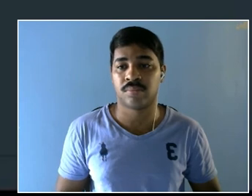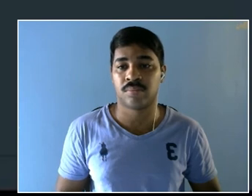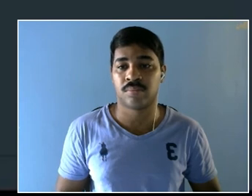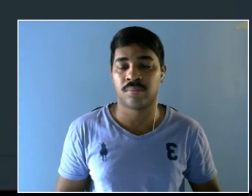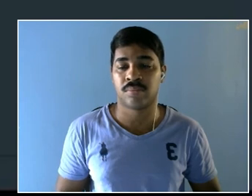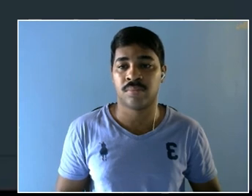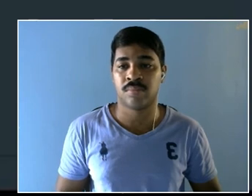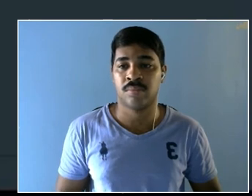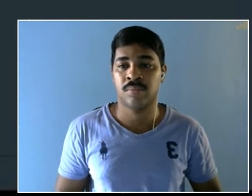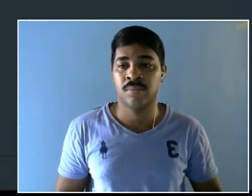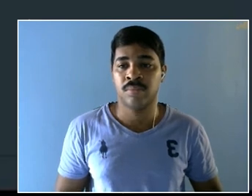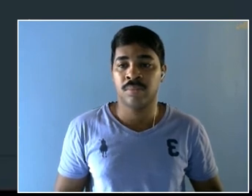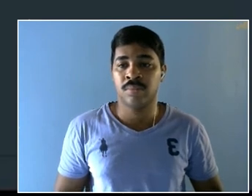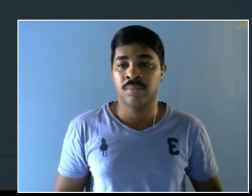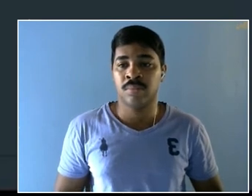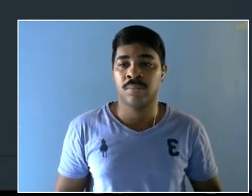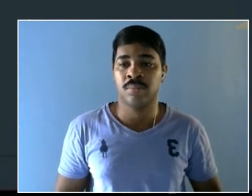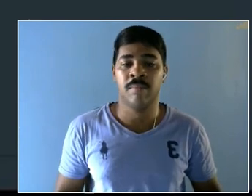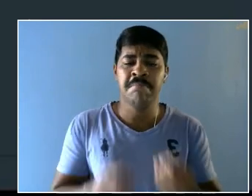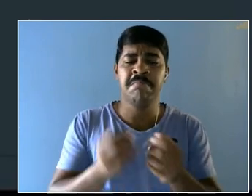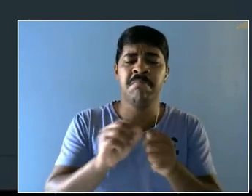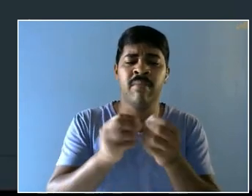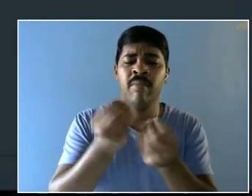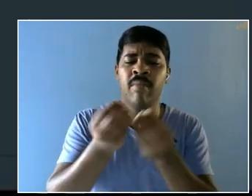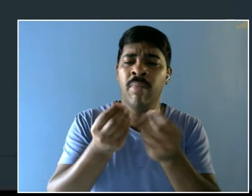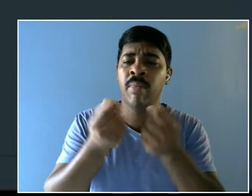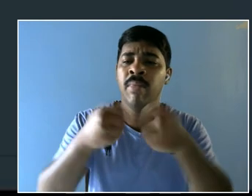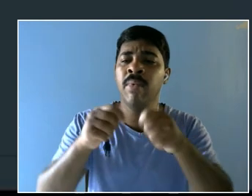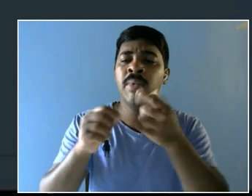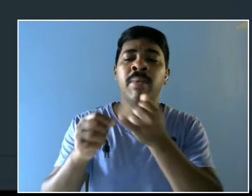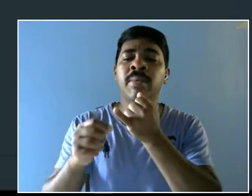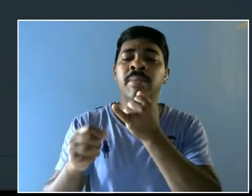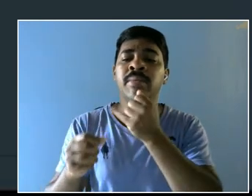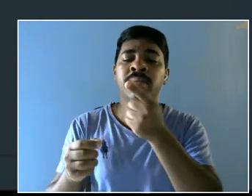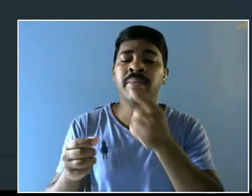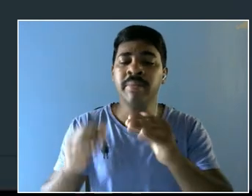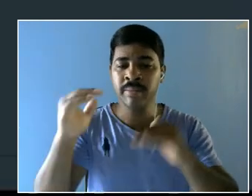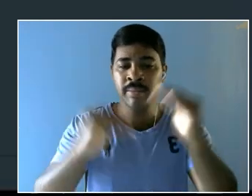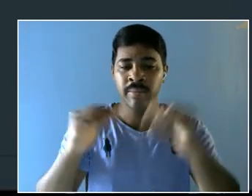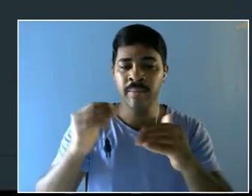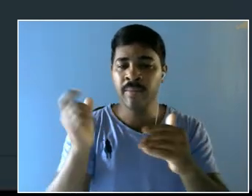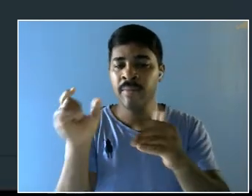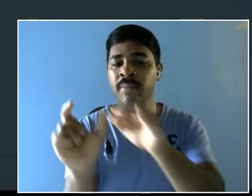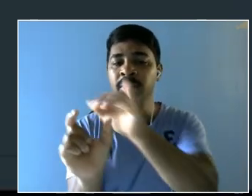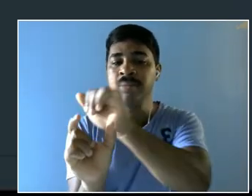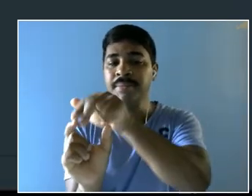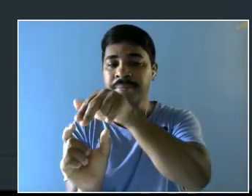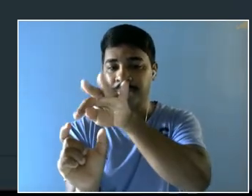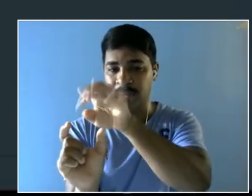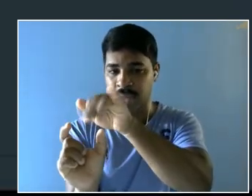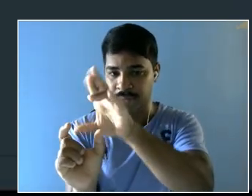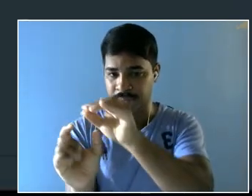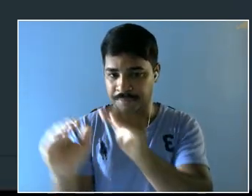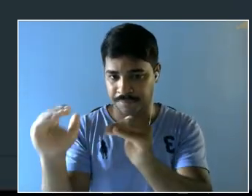conta de 2 em 2? Bom, primeiro a gente tem que criar uma variável. Eu vou chamar de contador. Ele vai começar em 0, porque eu quero começar